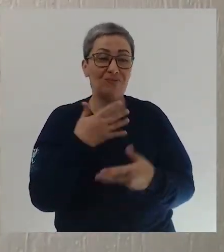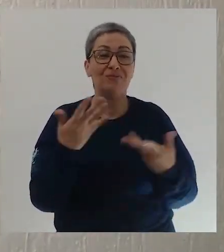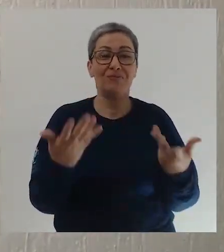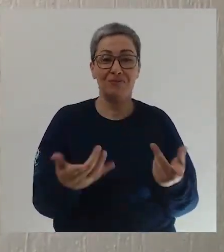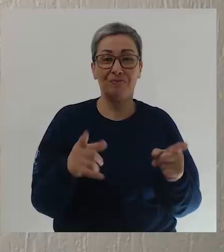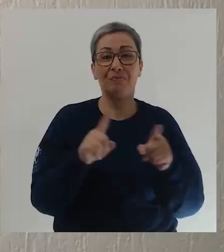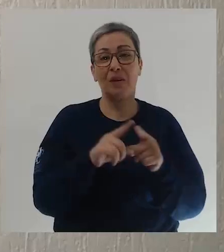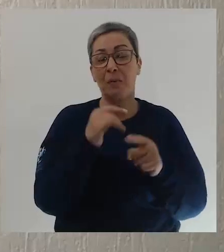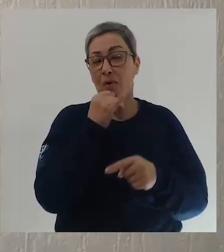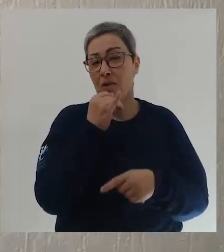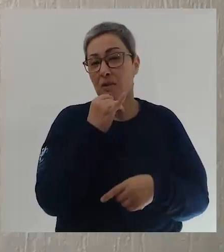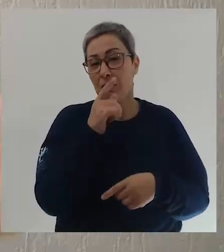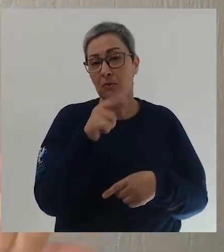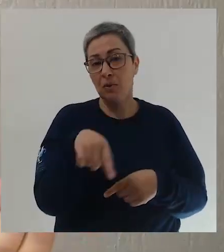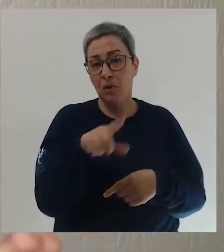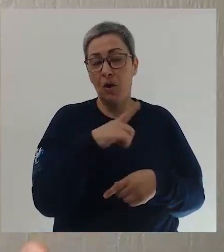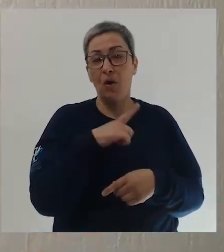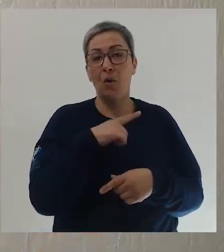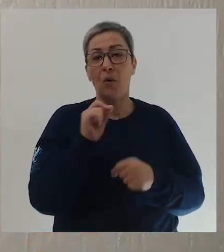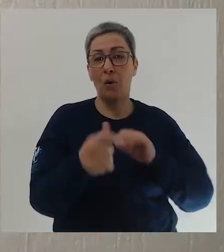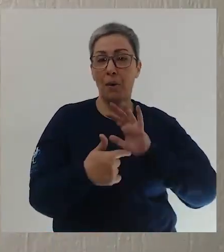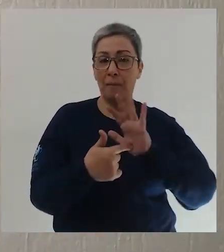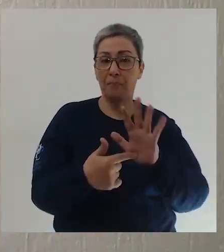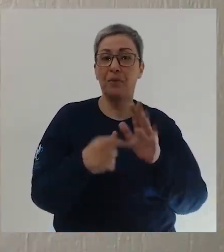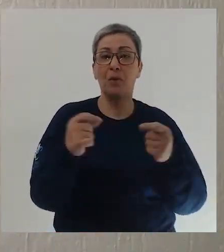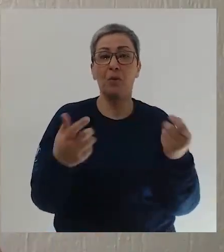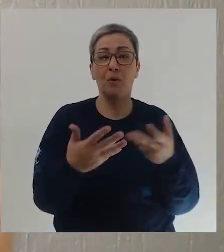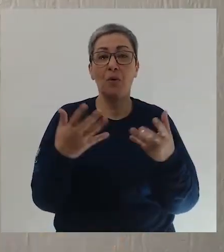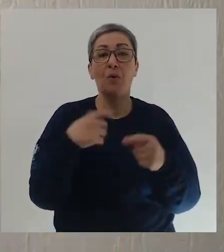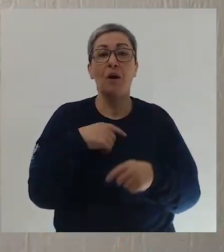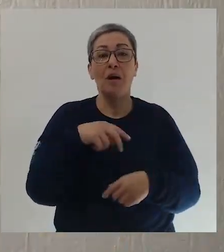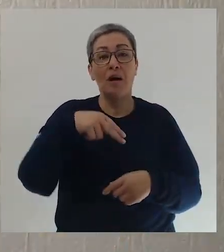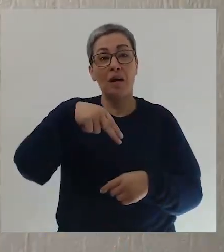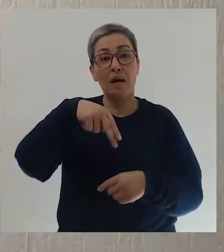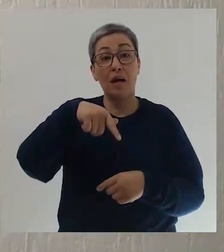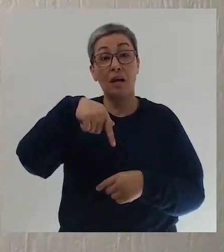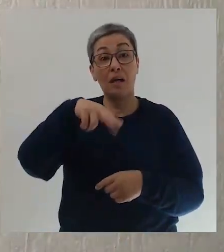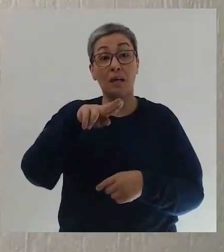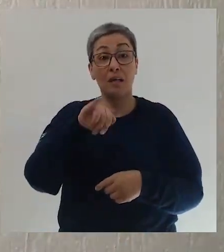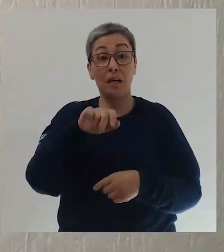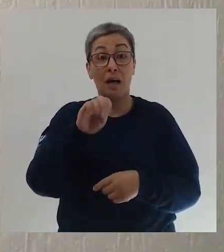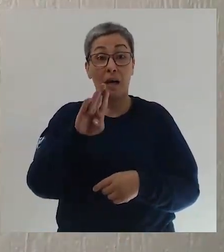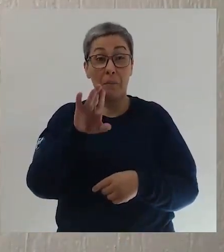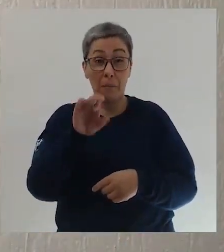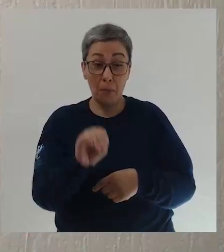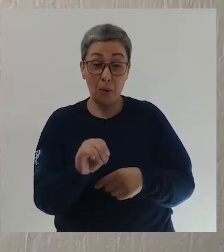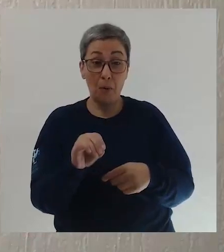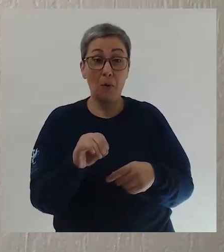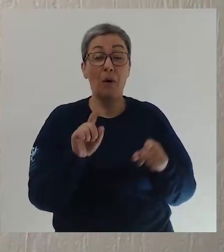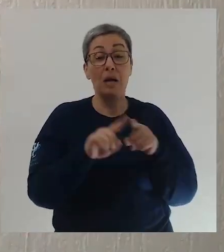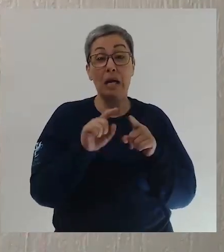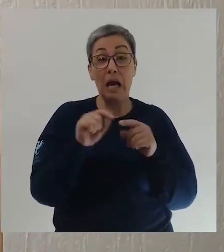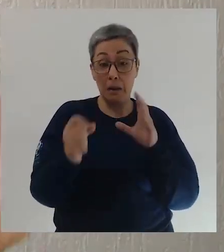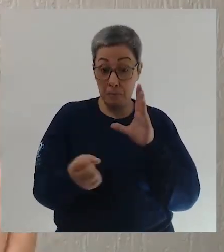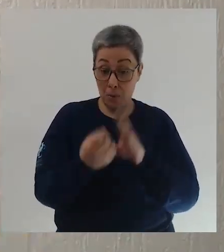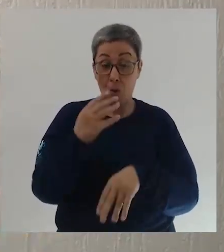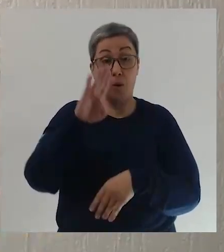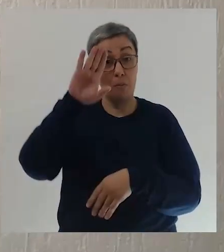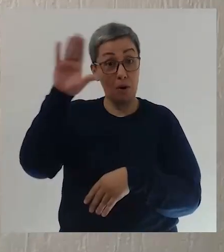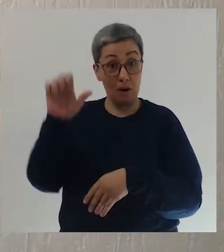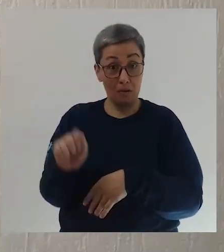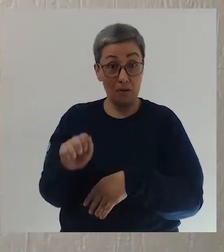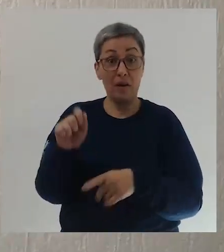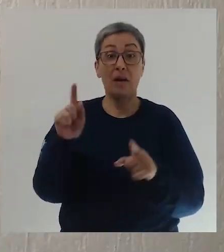delícia, na verdade, né? Vou dar só um exemplo aí para vocês para ilustrar, que é o quiabo, né? O quiabo é um alimento de